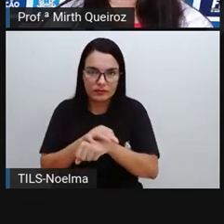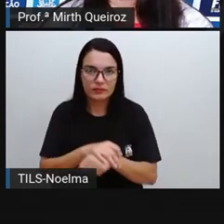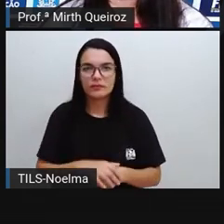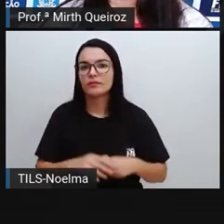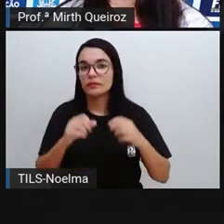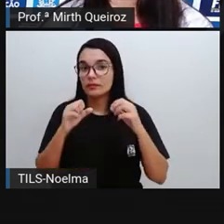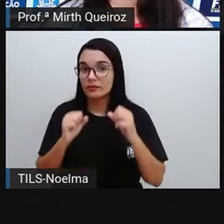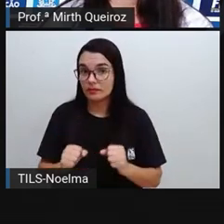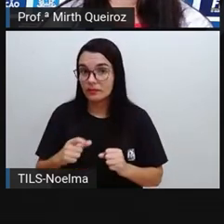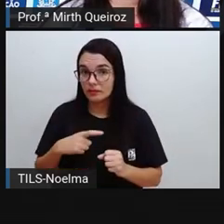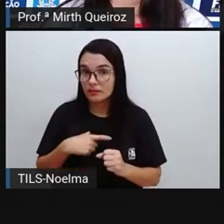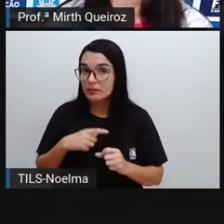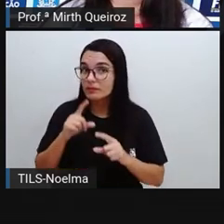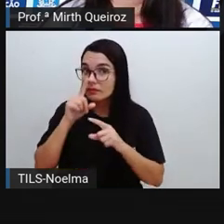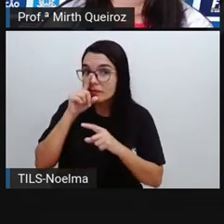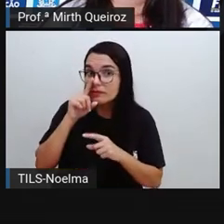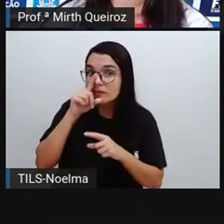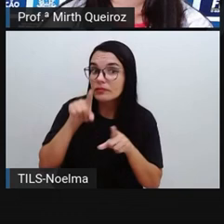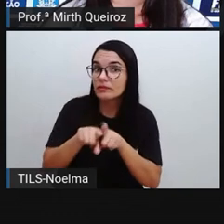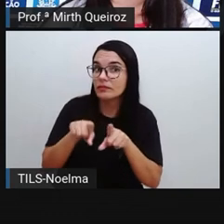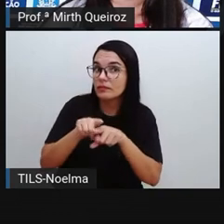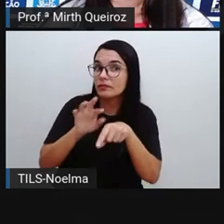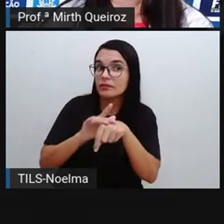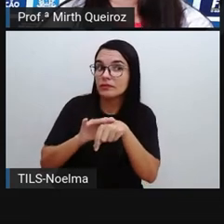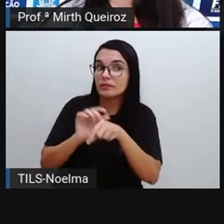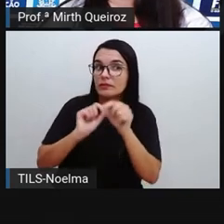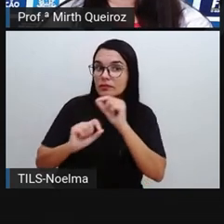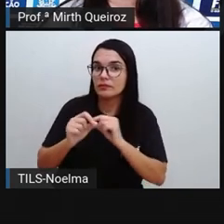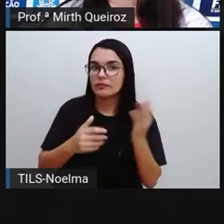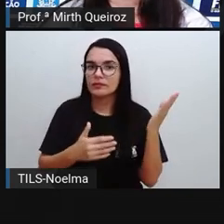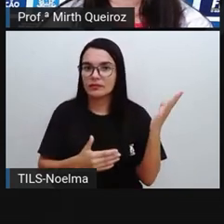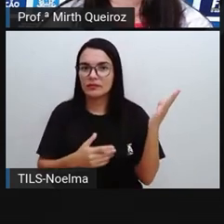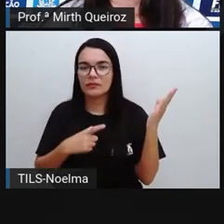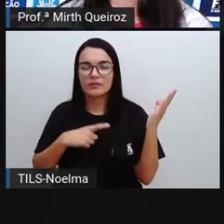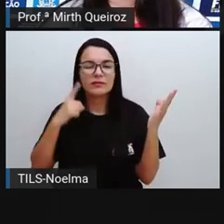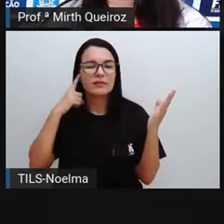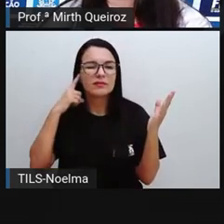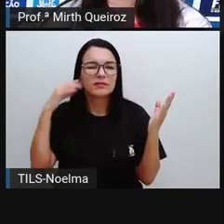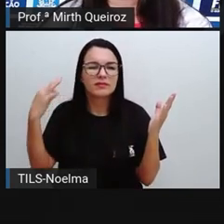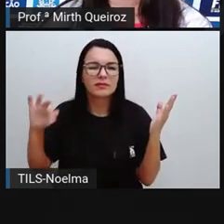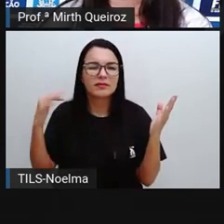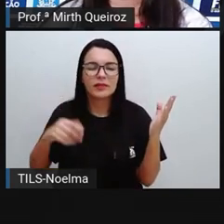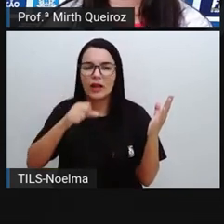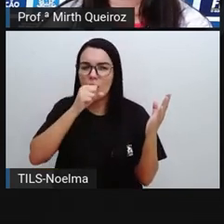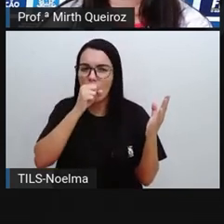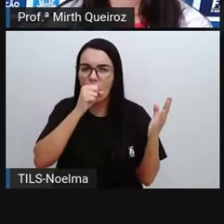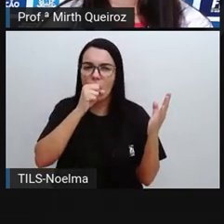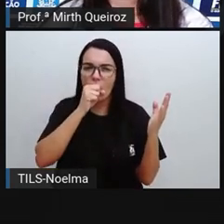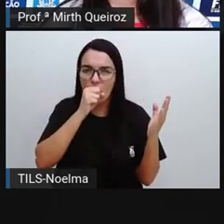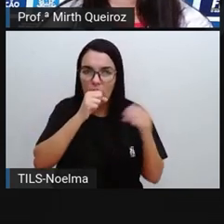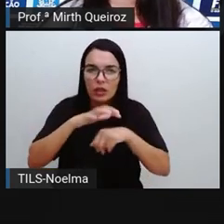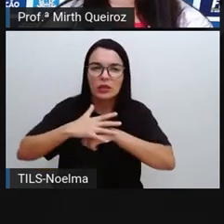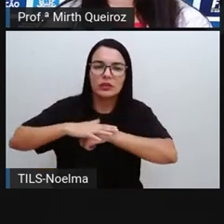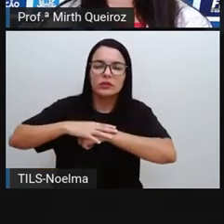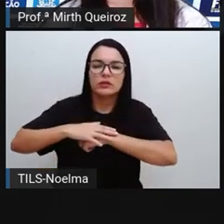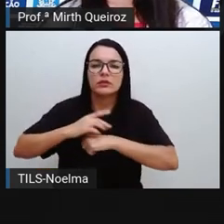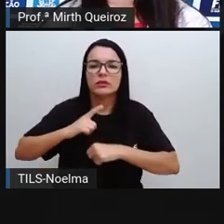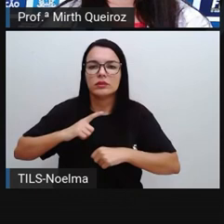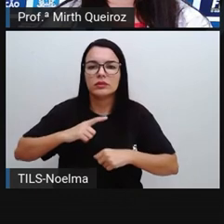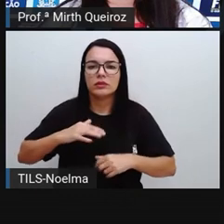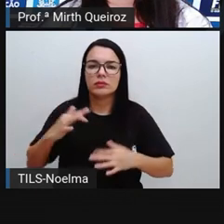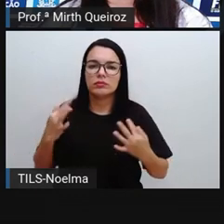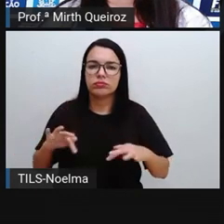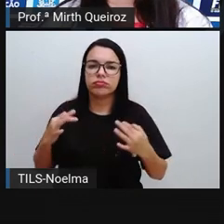pode haver possíveis complicações nessa doença. Uma infecção nos ouvidos, pneumonia, convulsões, lesões do